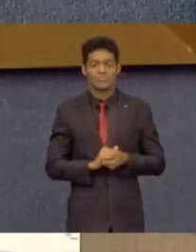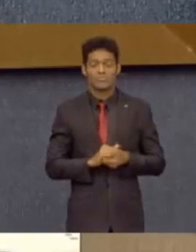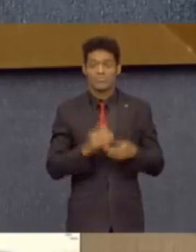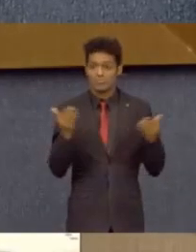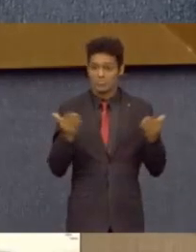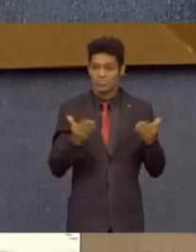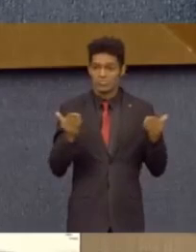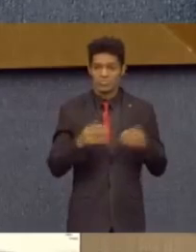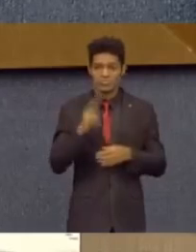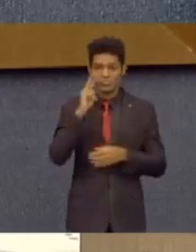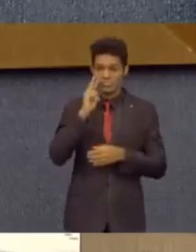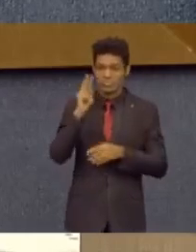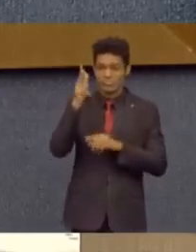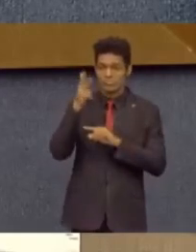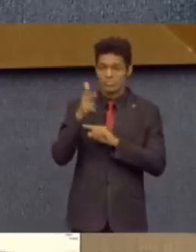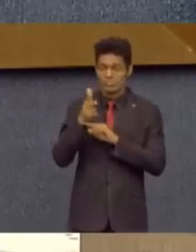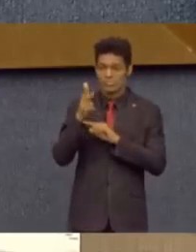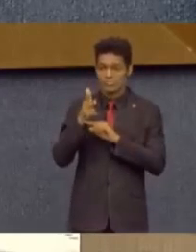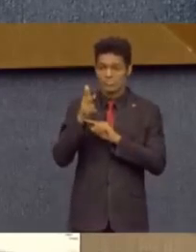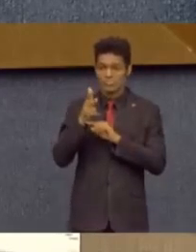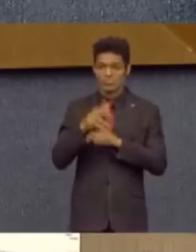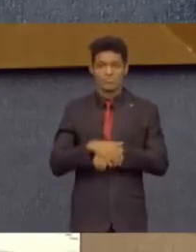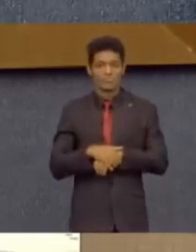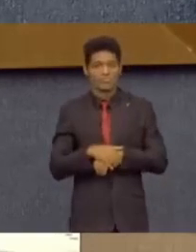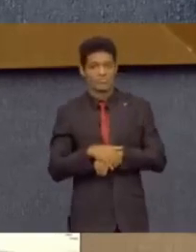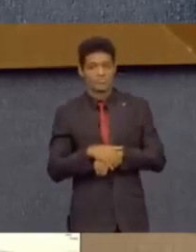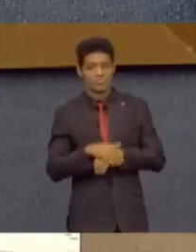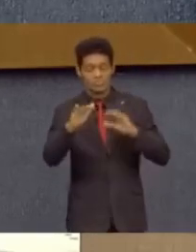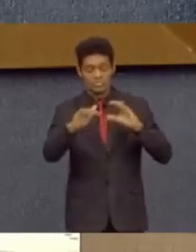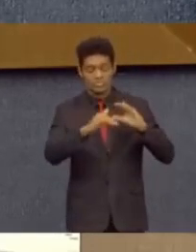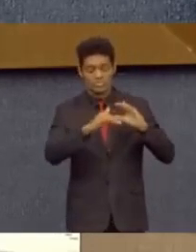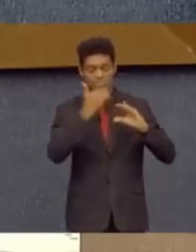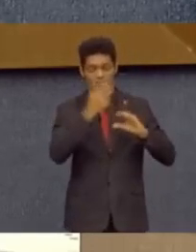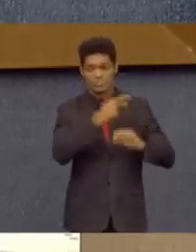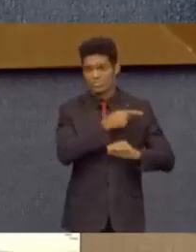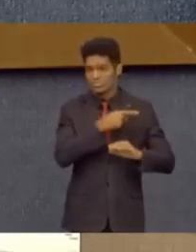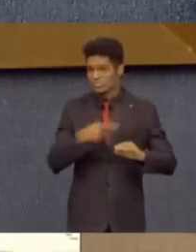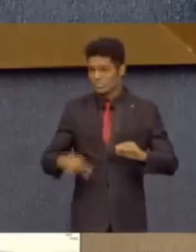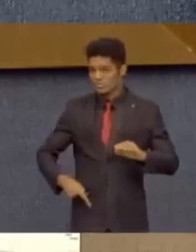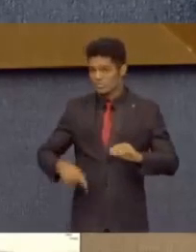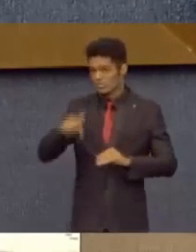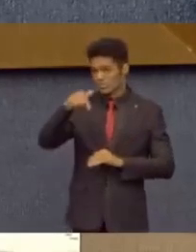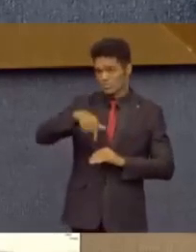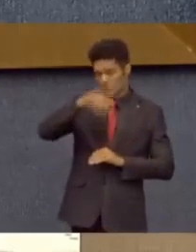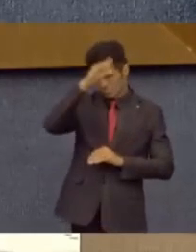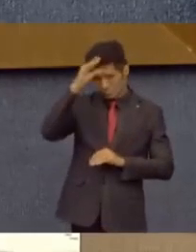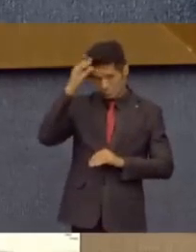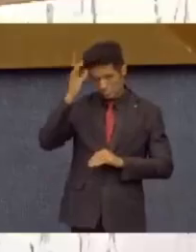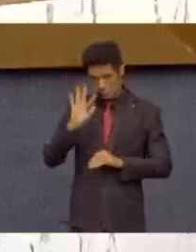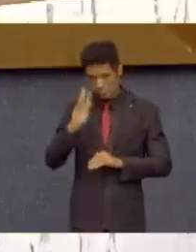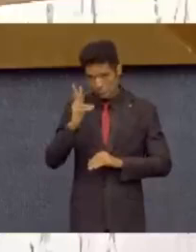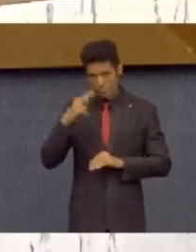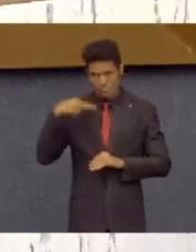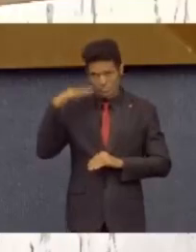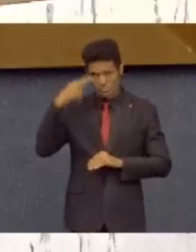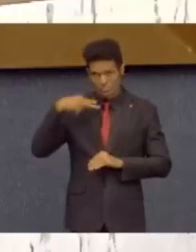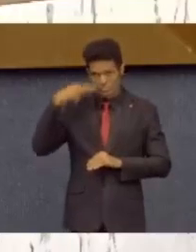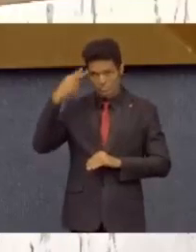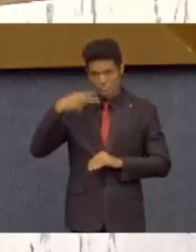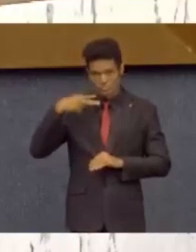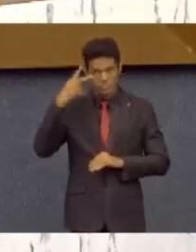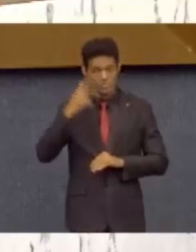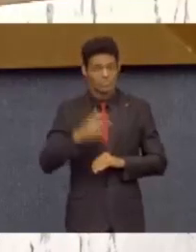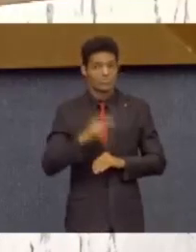Neste momento, assistiremos a um vídeo enviado pelo presidente desta casa, vereador Gabriel Souza Marques